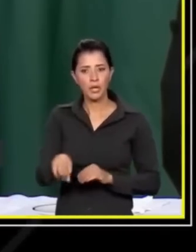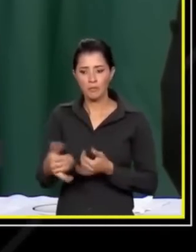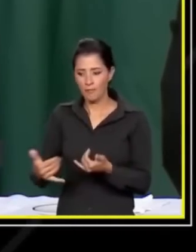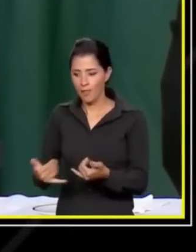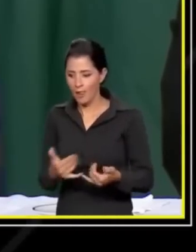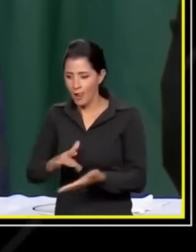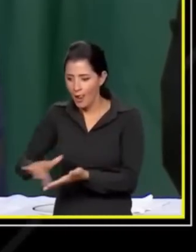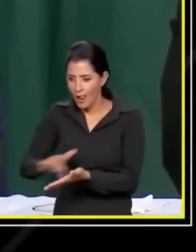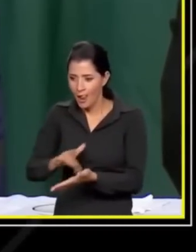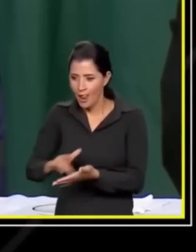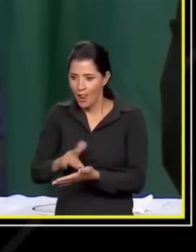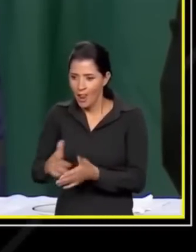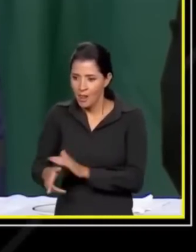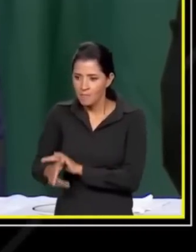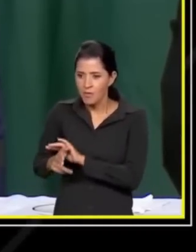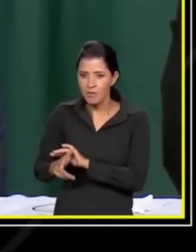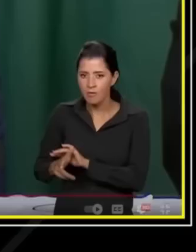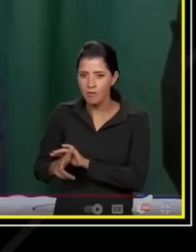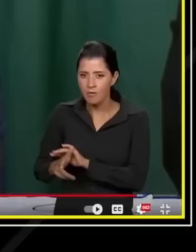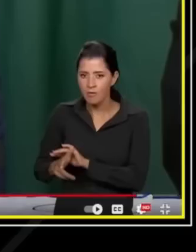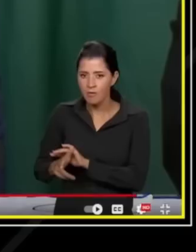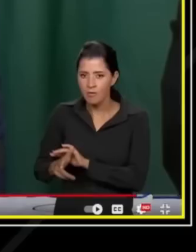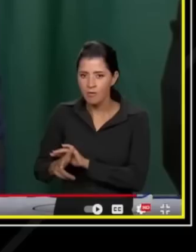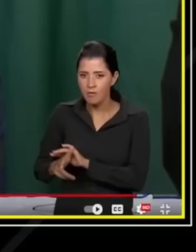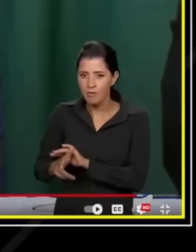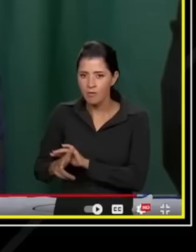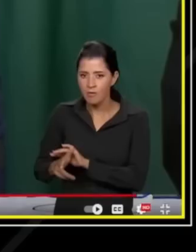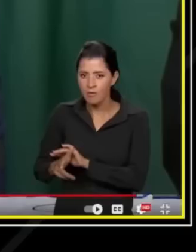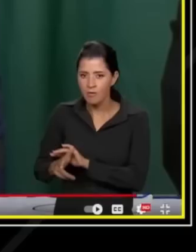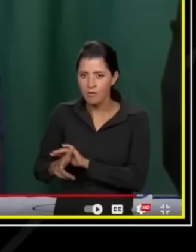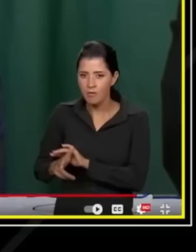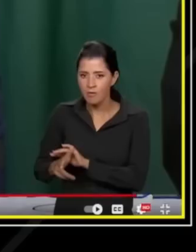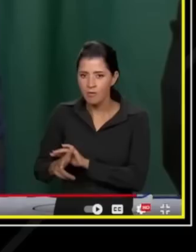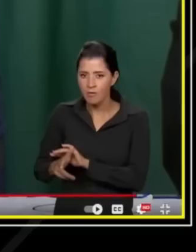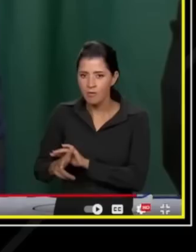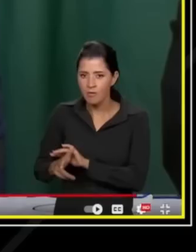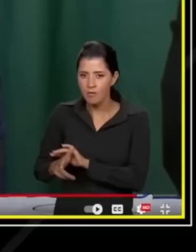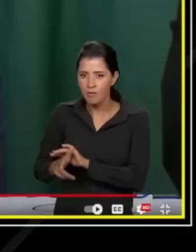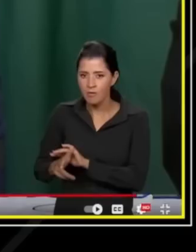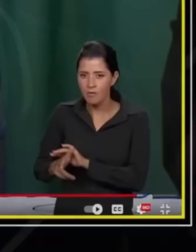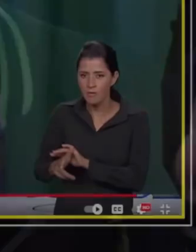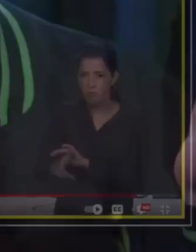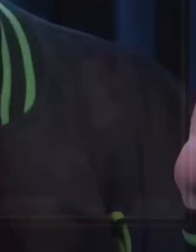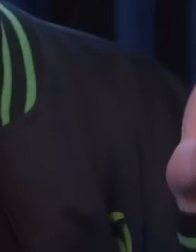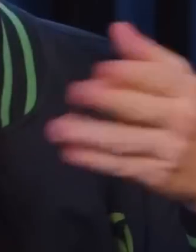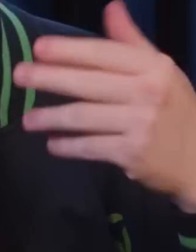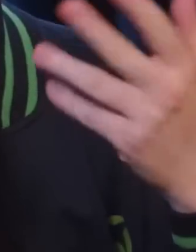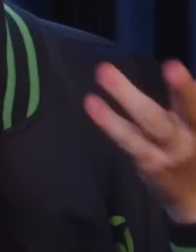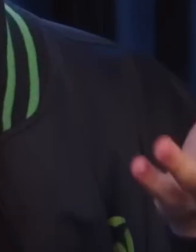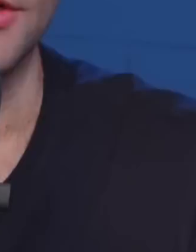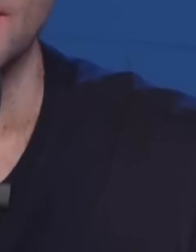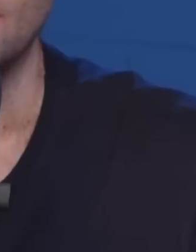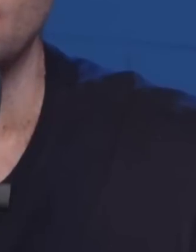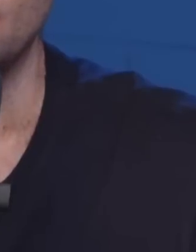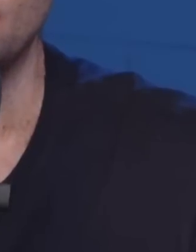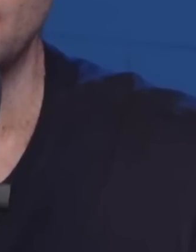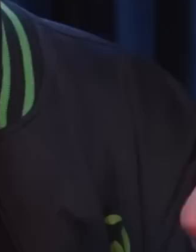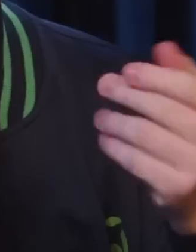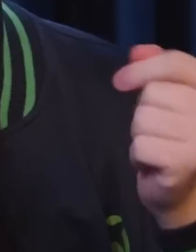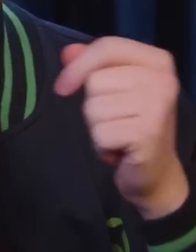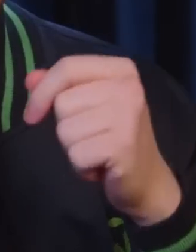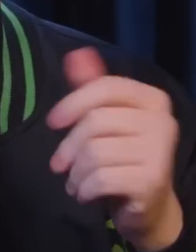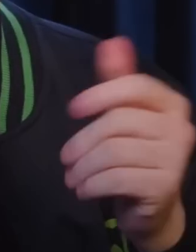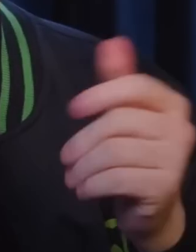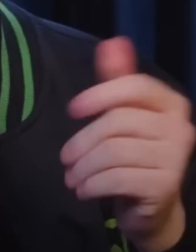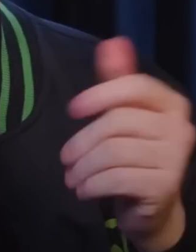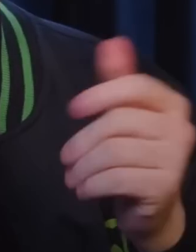ensinando a molecada a matar. Para aí. Ah, não. Aí é difícil, né? Tipo... Game de educação também tem, né? Claro que tem vários games que